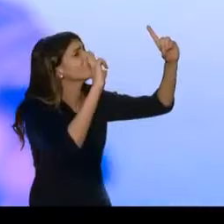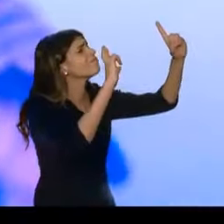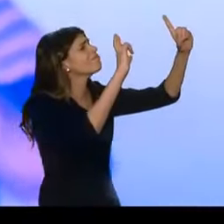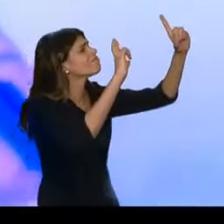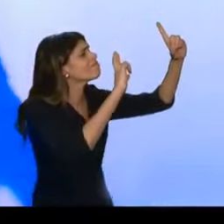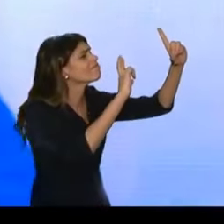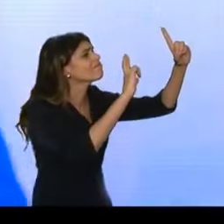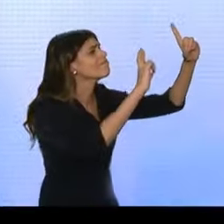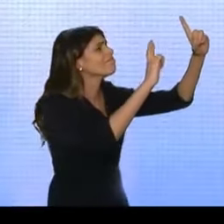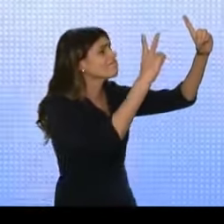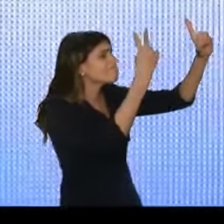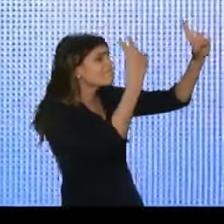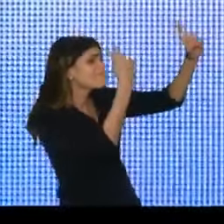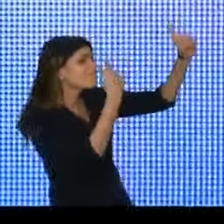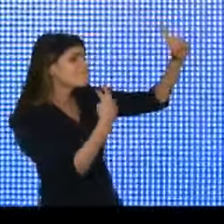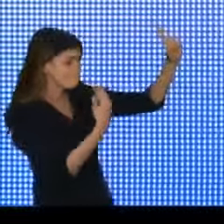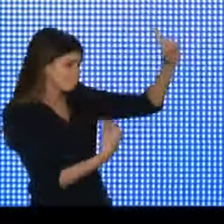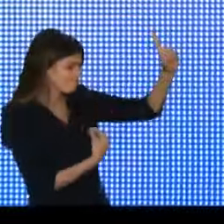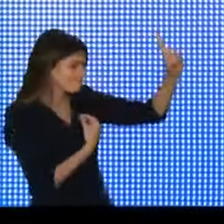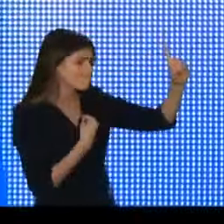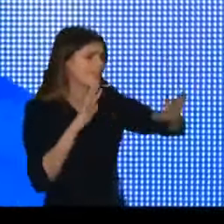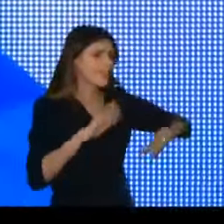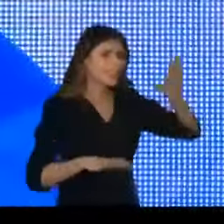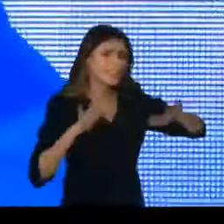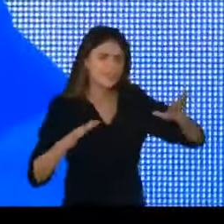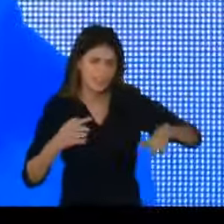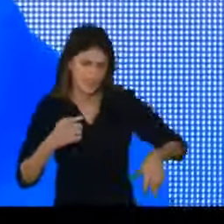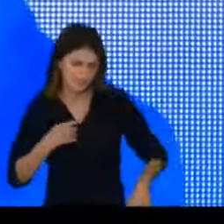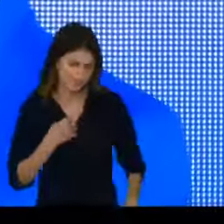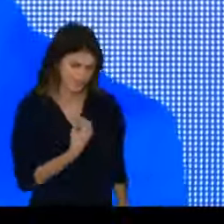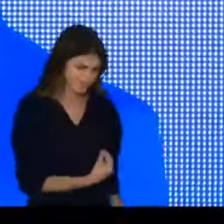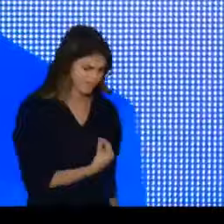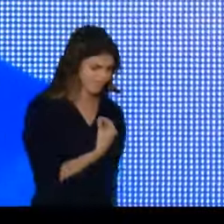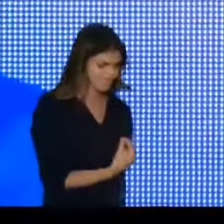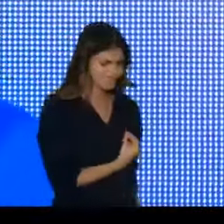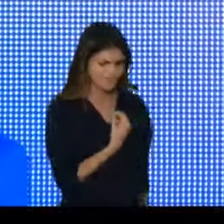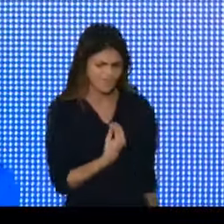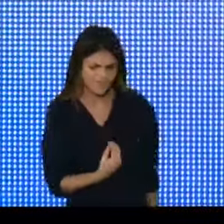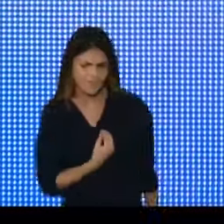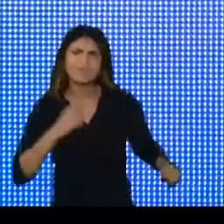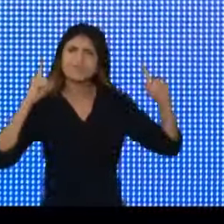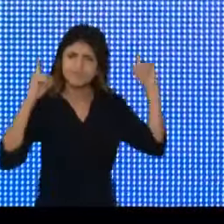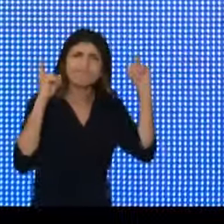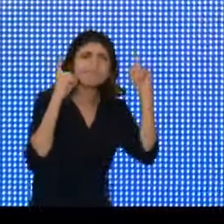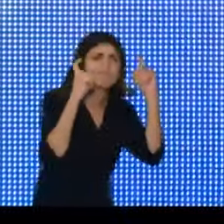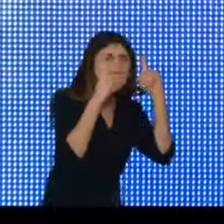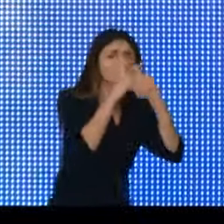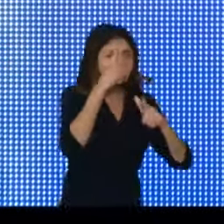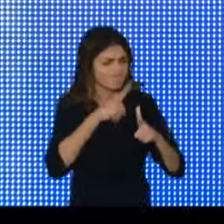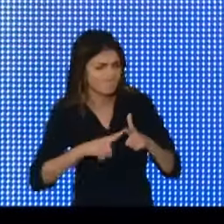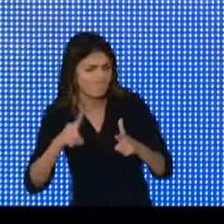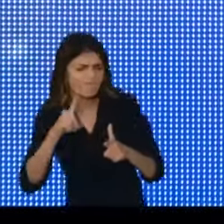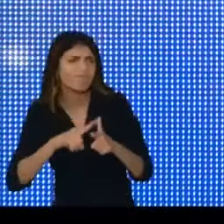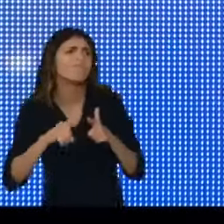há perigo de queda ou revés nessa estrada de lutas cruéis,